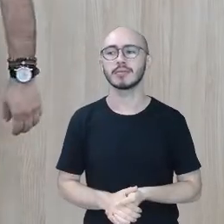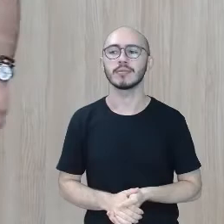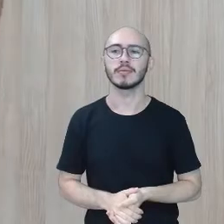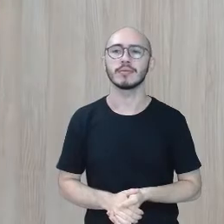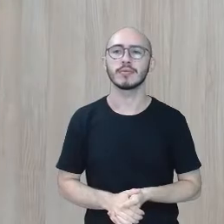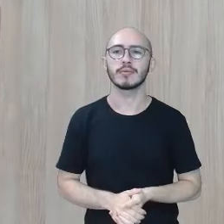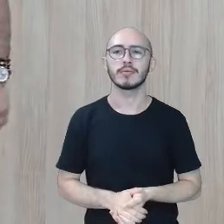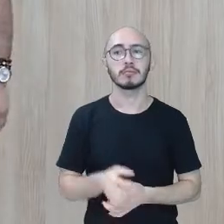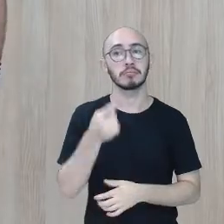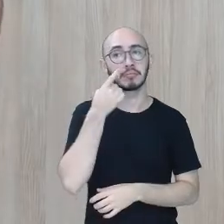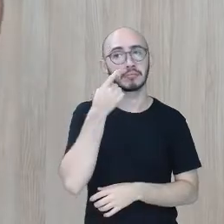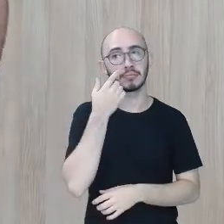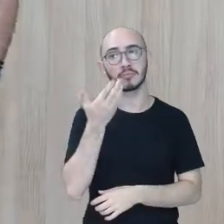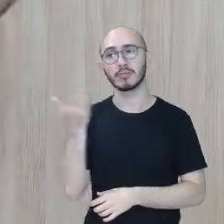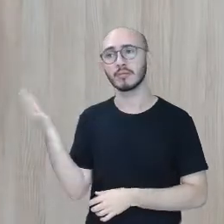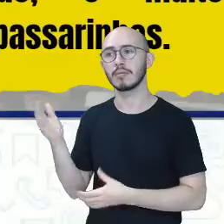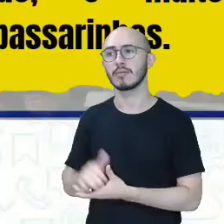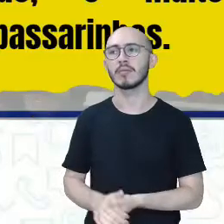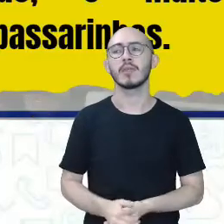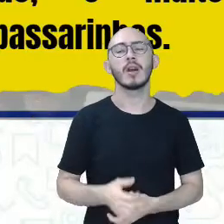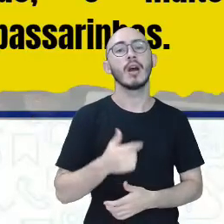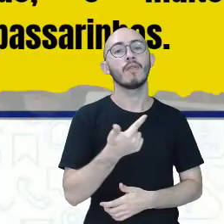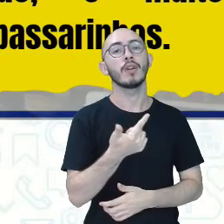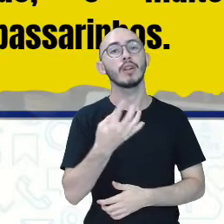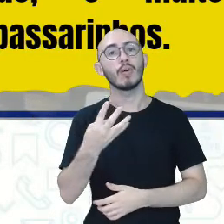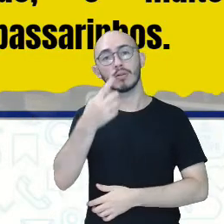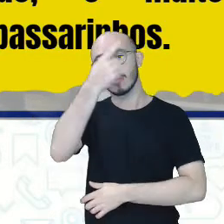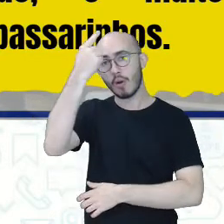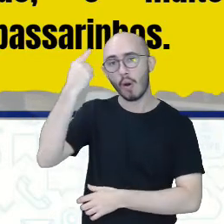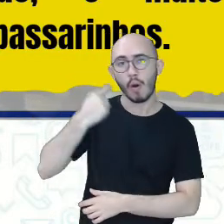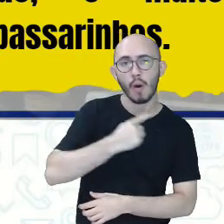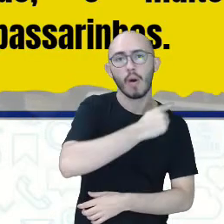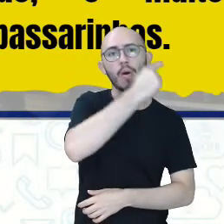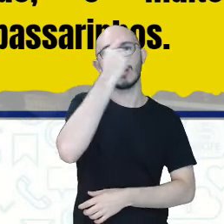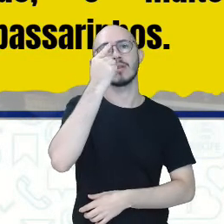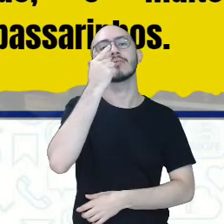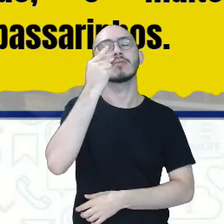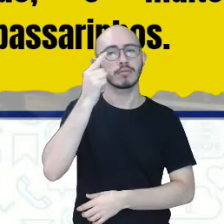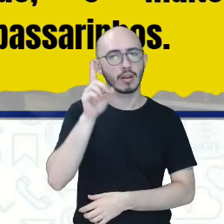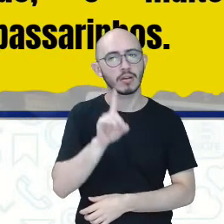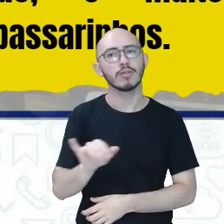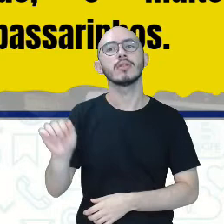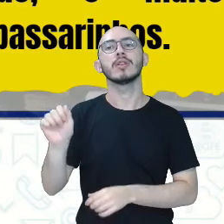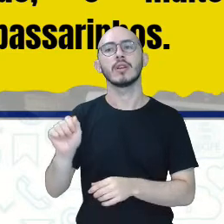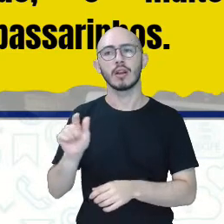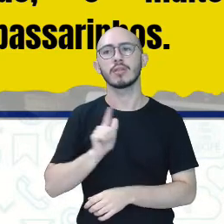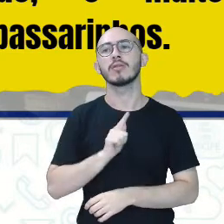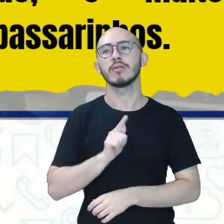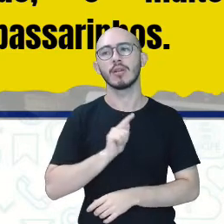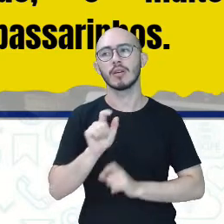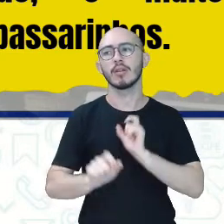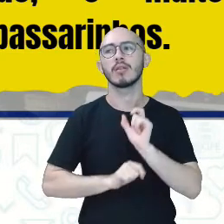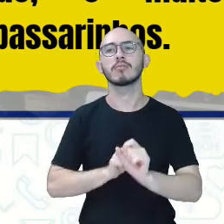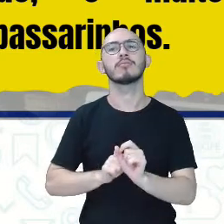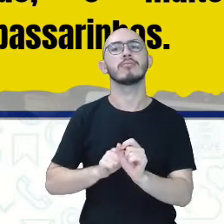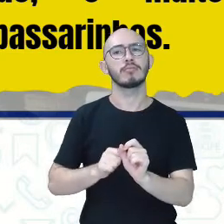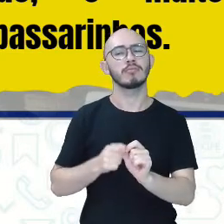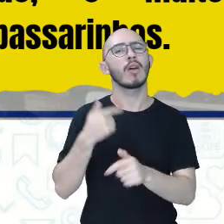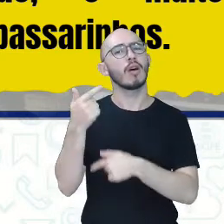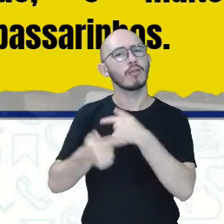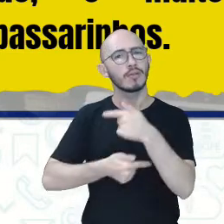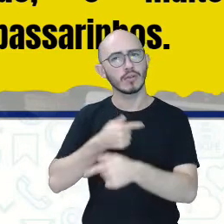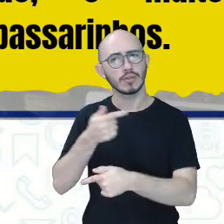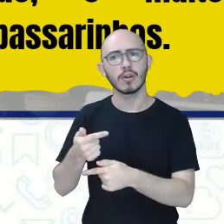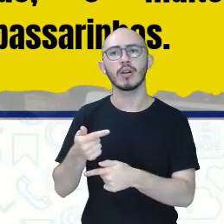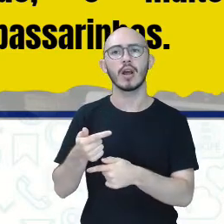Então, aqui, ó, 24 horas, né, por dia, 24 horas ao dia, né, 24 horas do dia, funcionando na parte